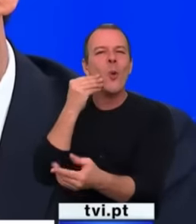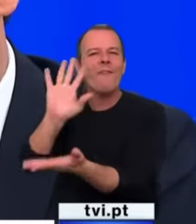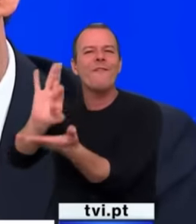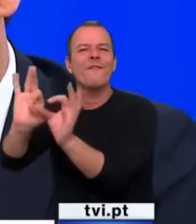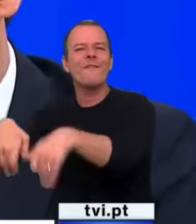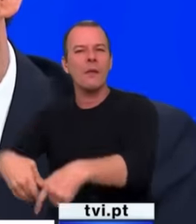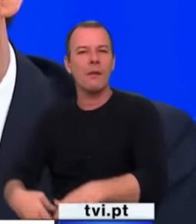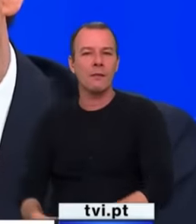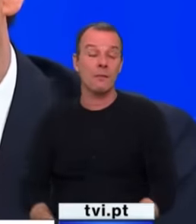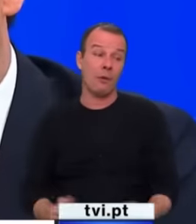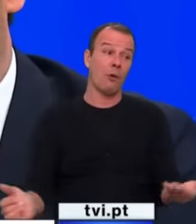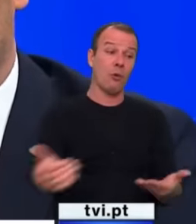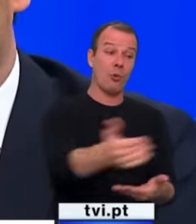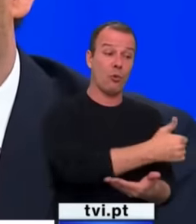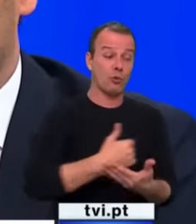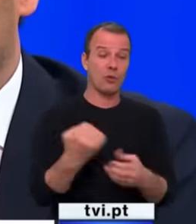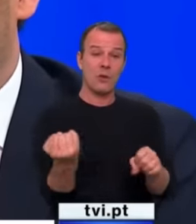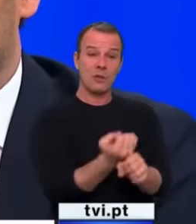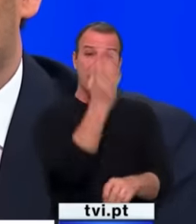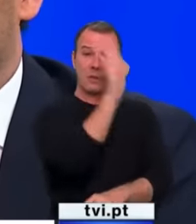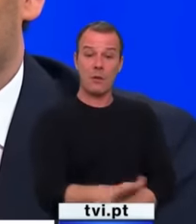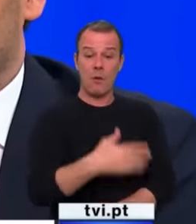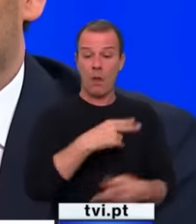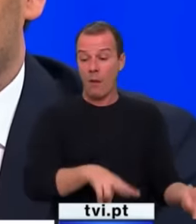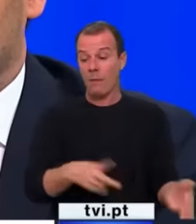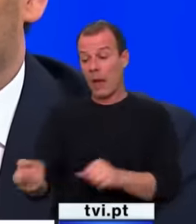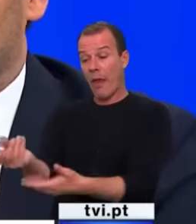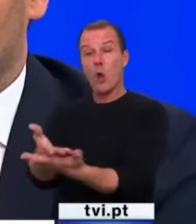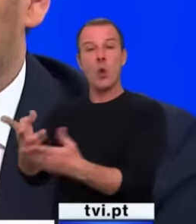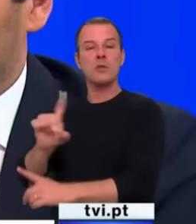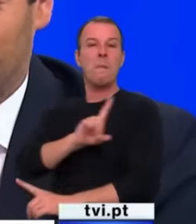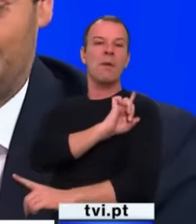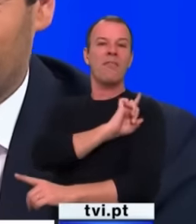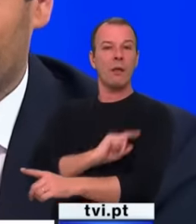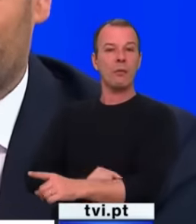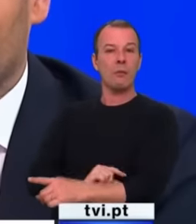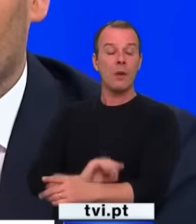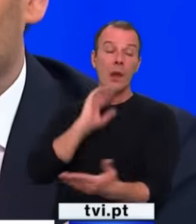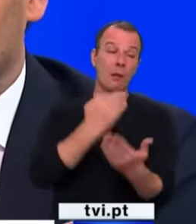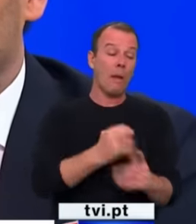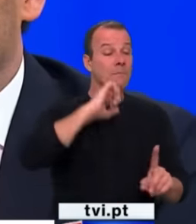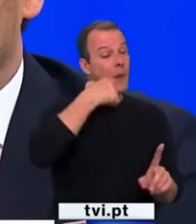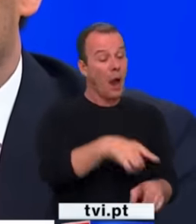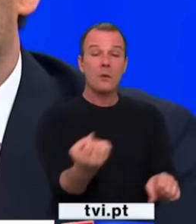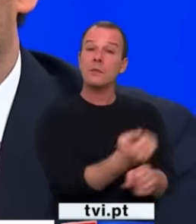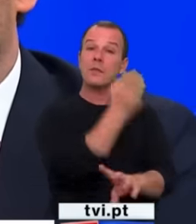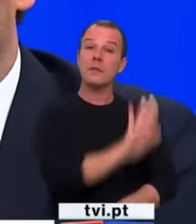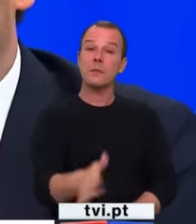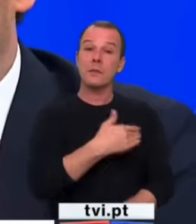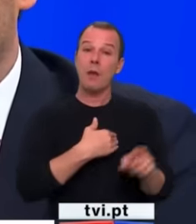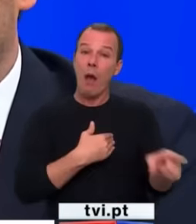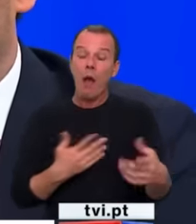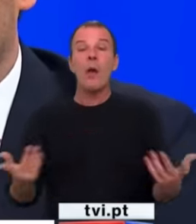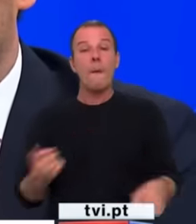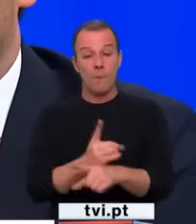de recursos do SNS para o sistema, para os negócios privados da saúde, fragilizando o Serviço Nacional de Saúde, que precisa de ser defendido. Porque